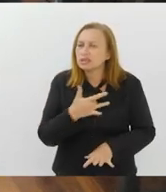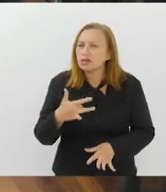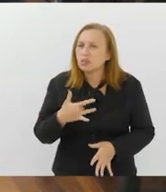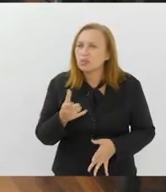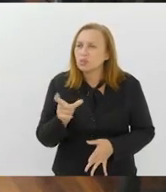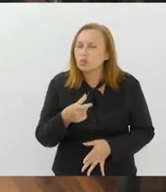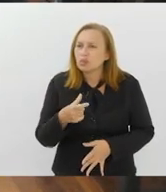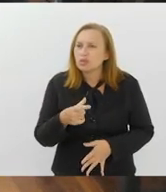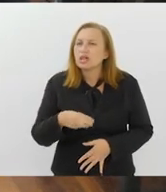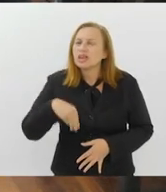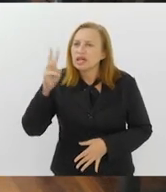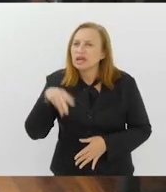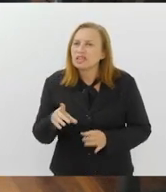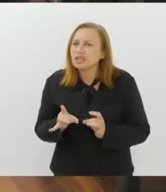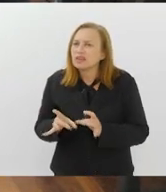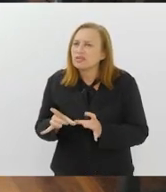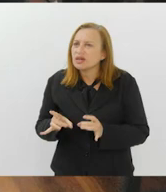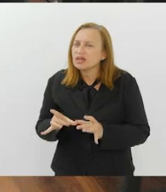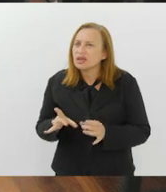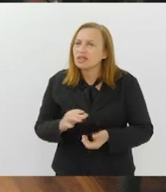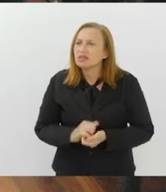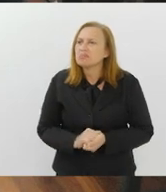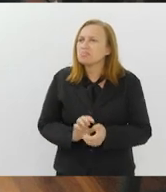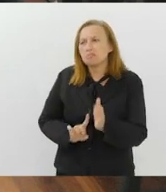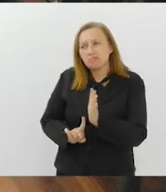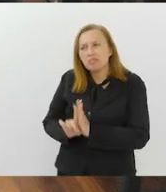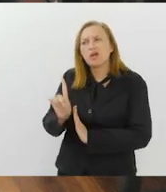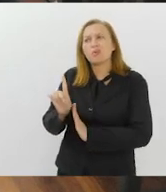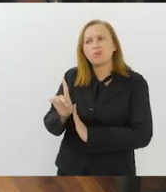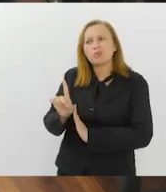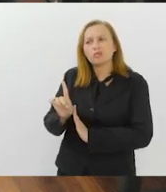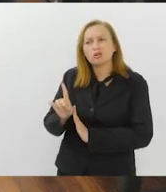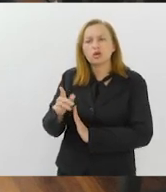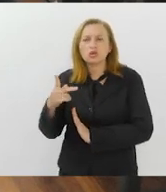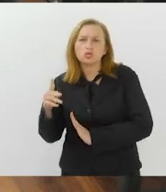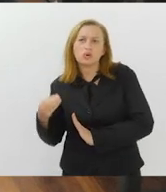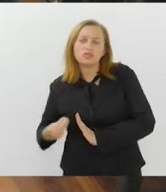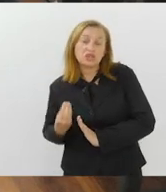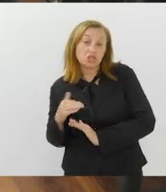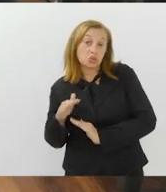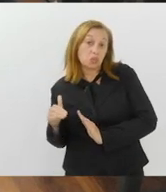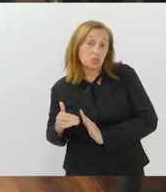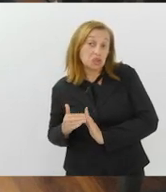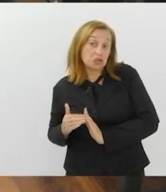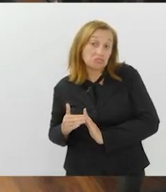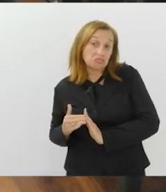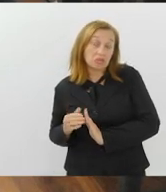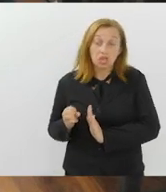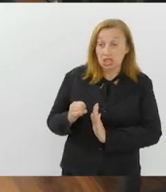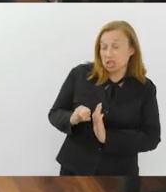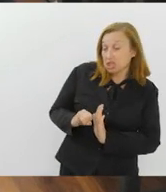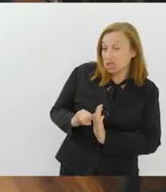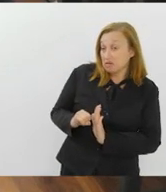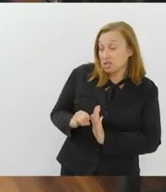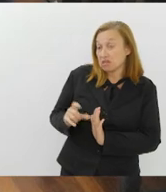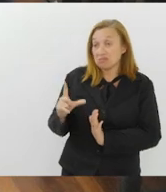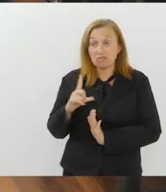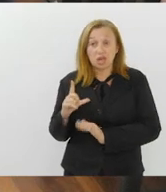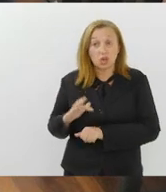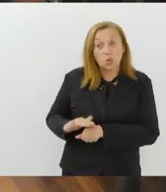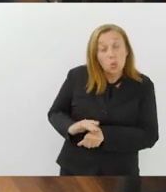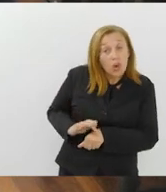quem está te vendendo o plano pergunta toda a sua vida se você tem alguma